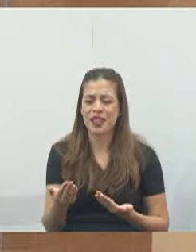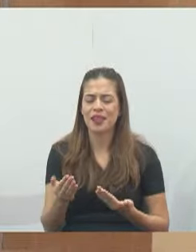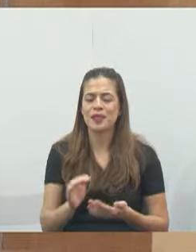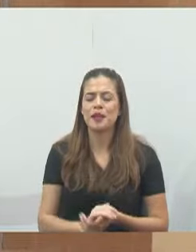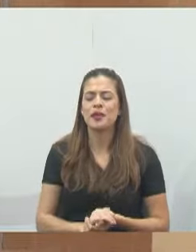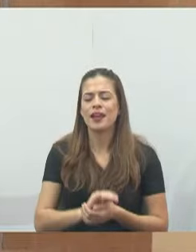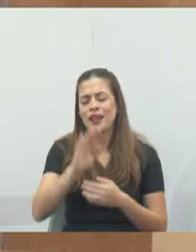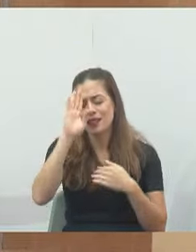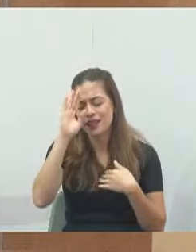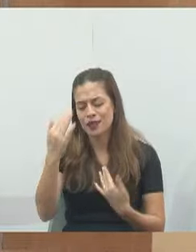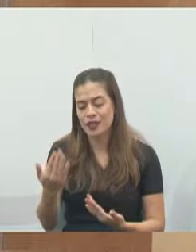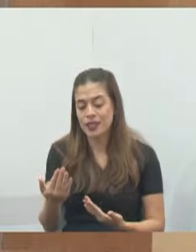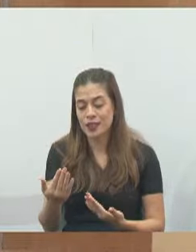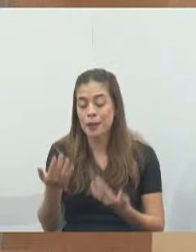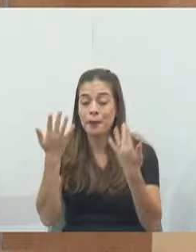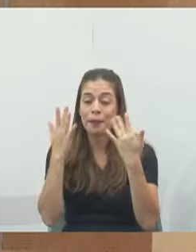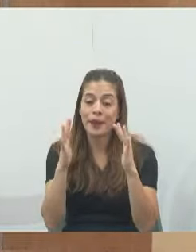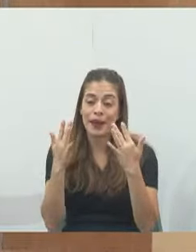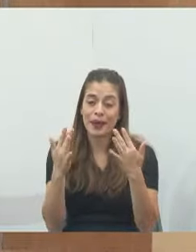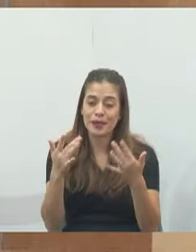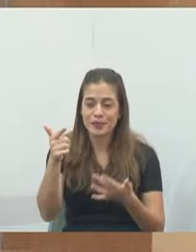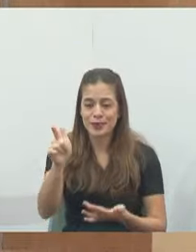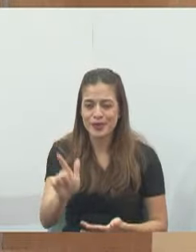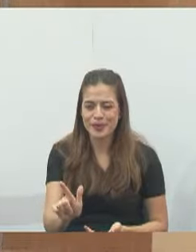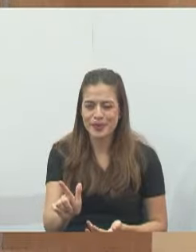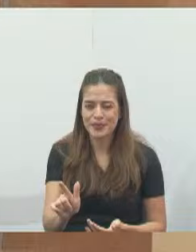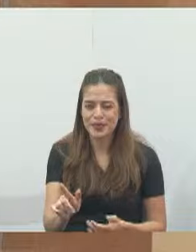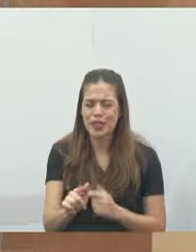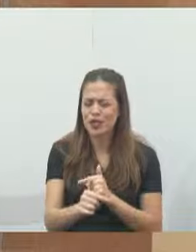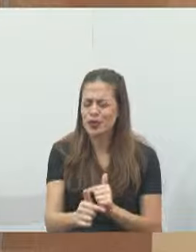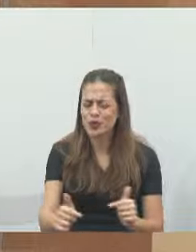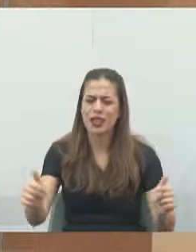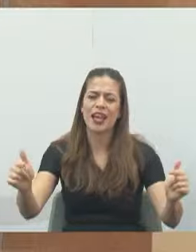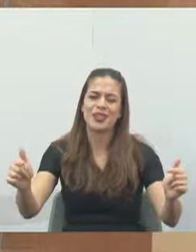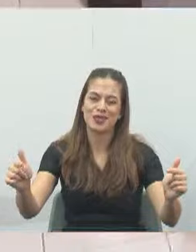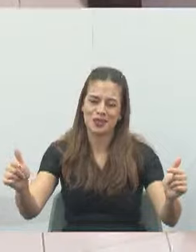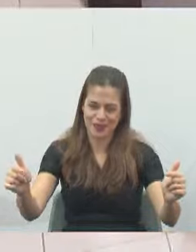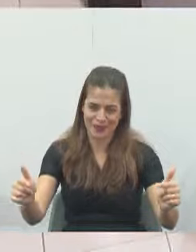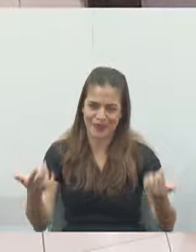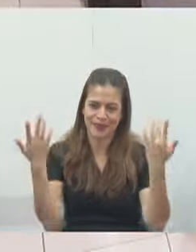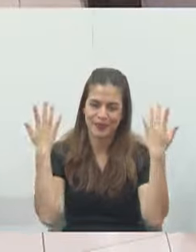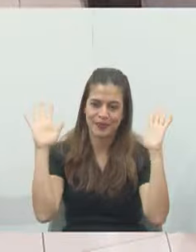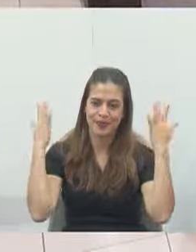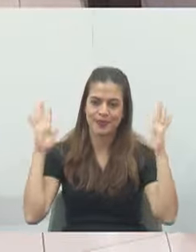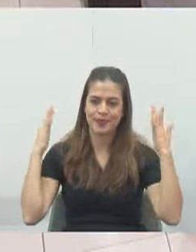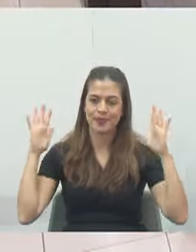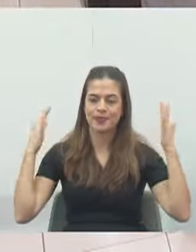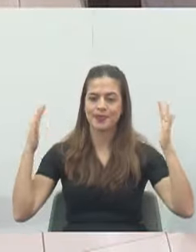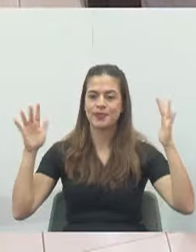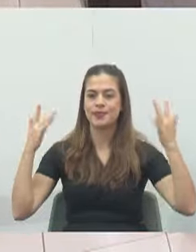honraria. Então, parabéns novamente, tá? E sucesso para você.